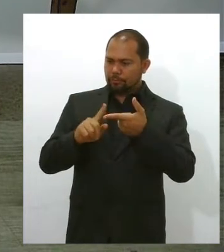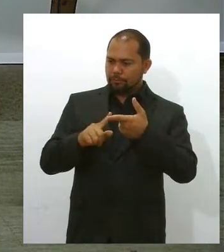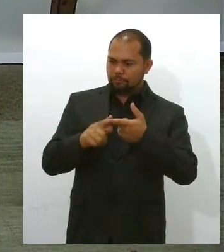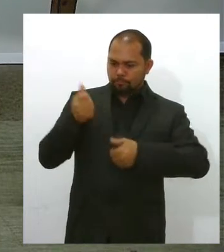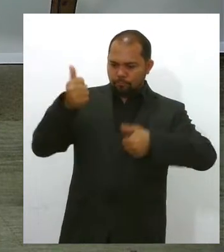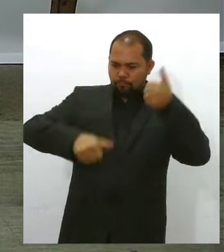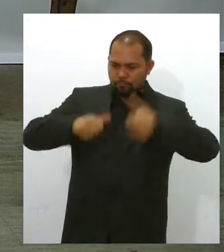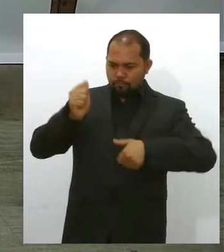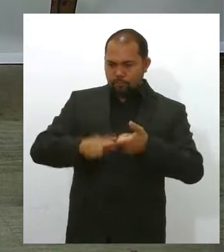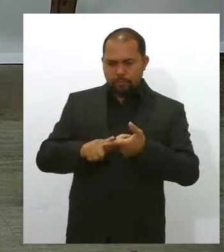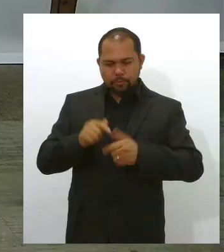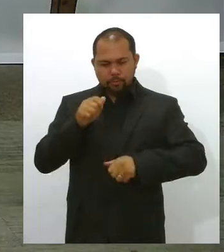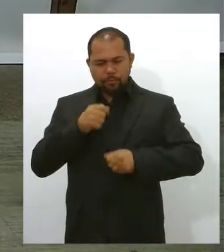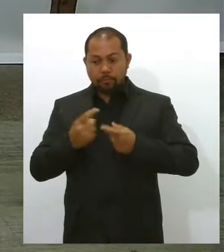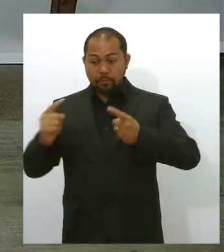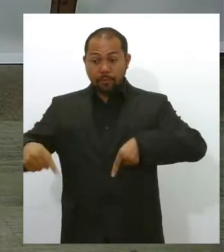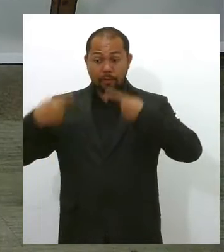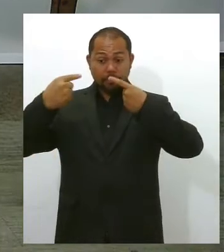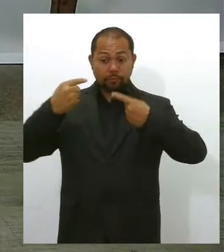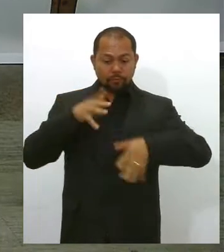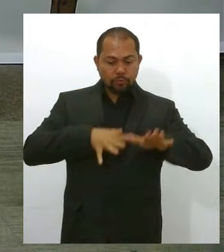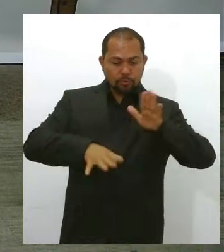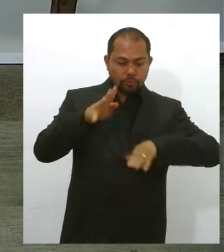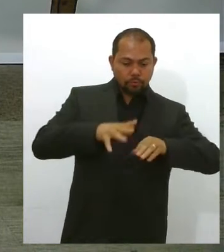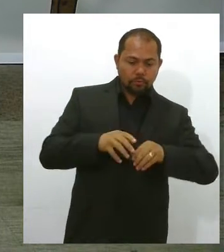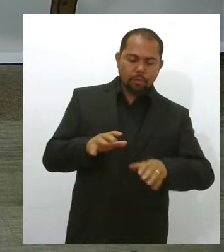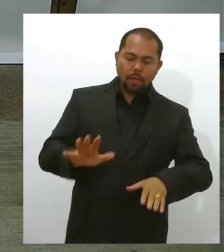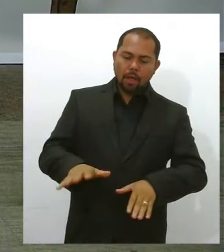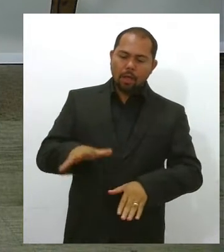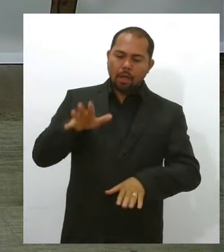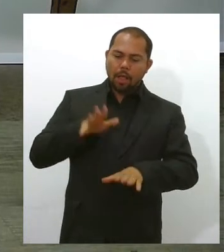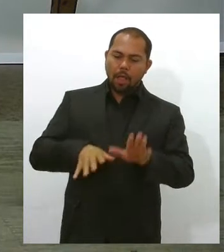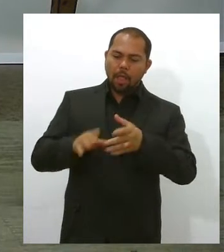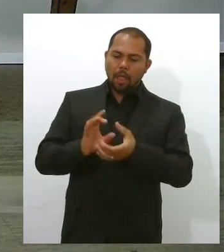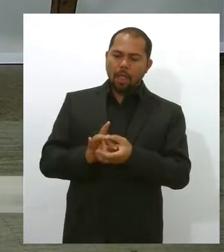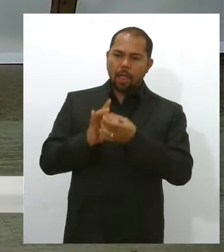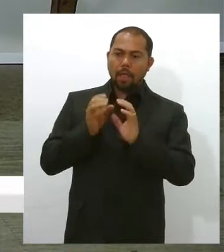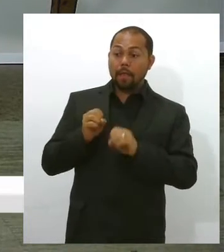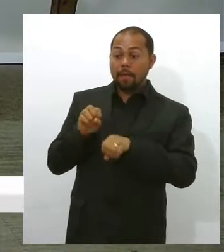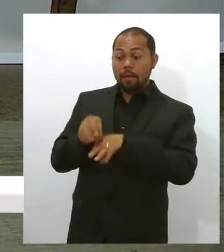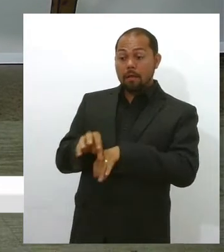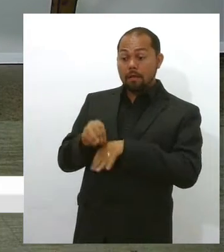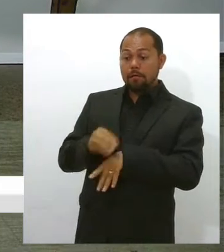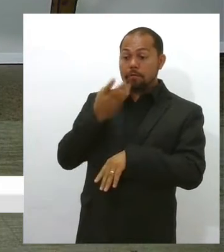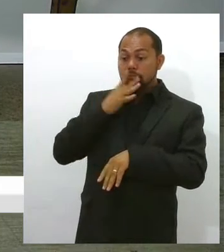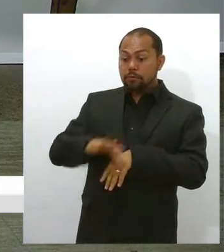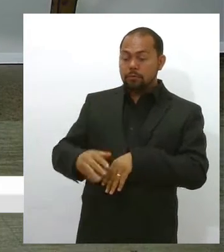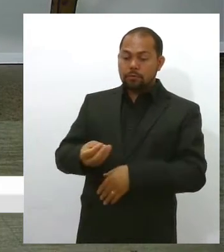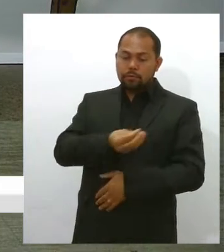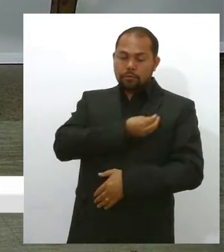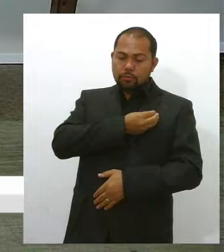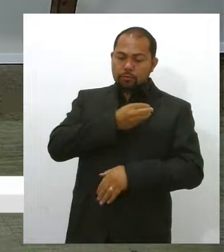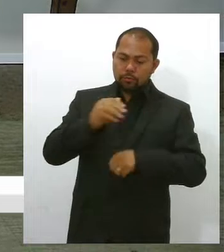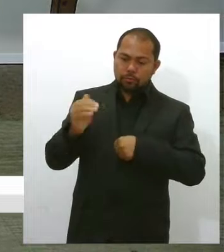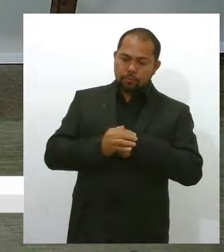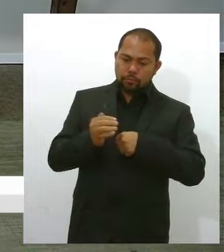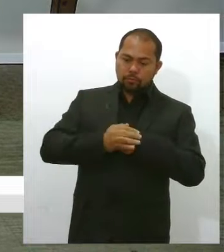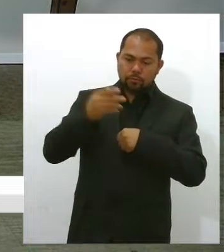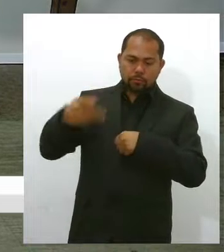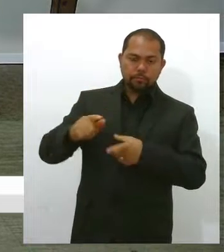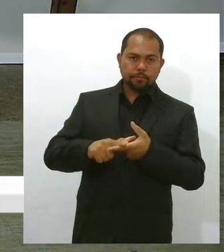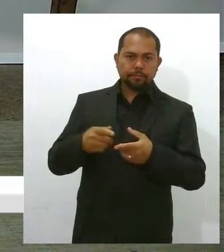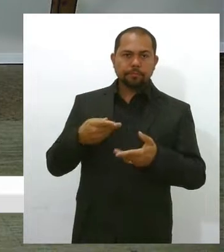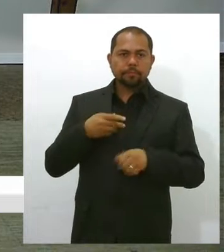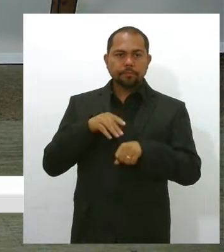e educar uma criança para a vida. Para falar sobre isso, a gente recebe hoje Fabiano